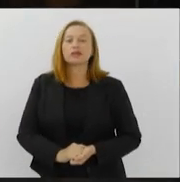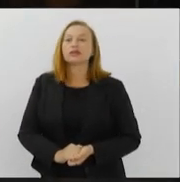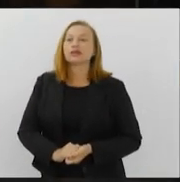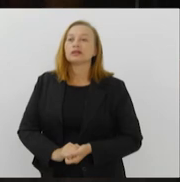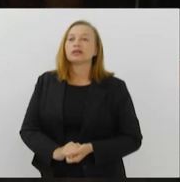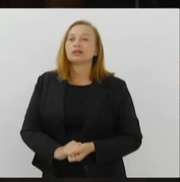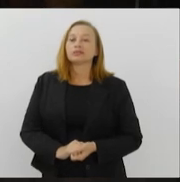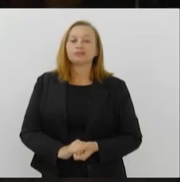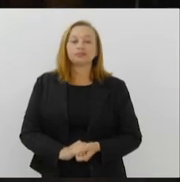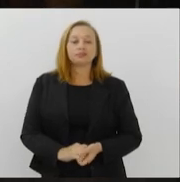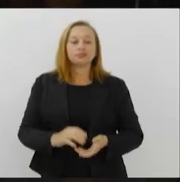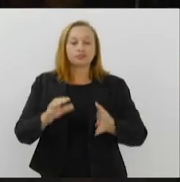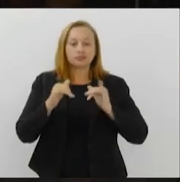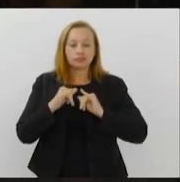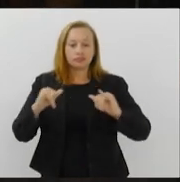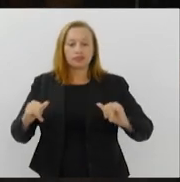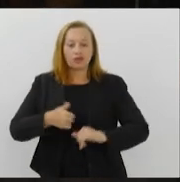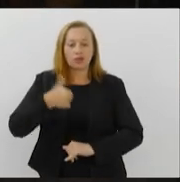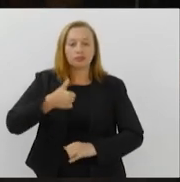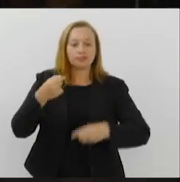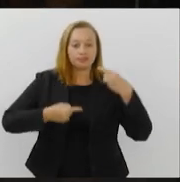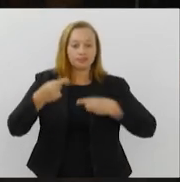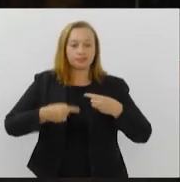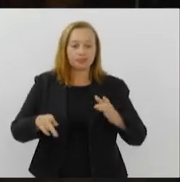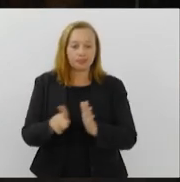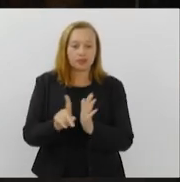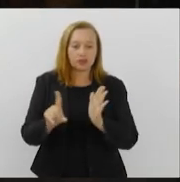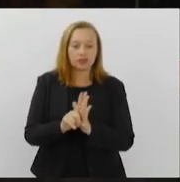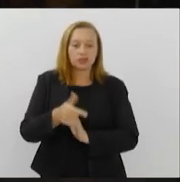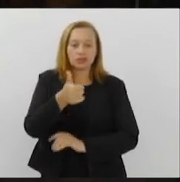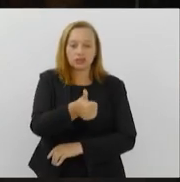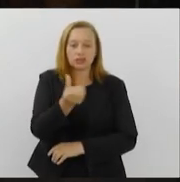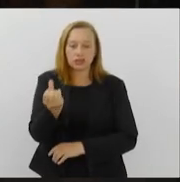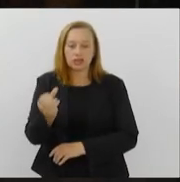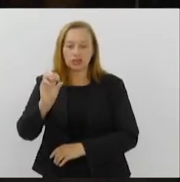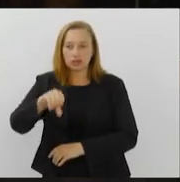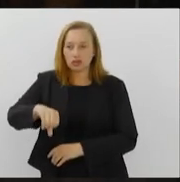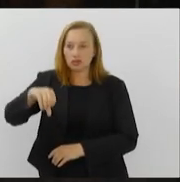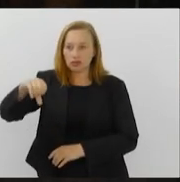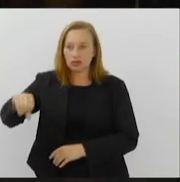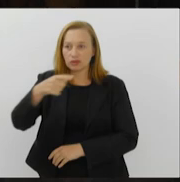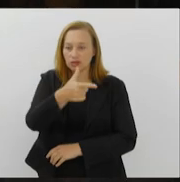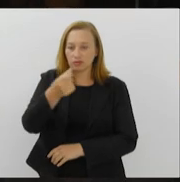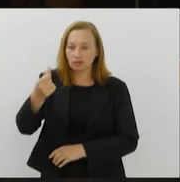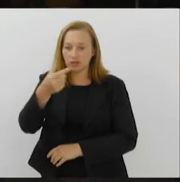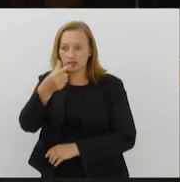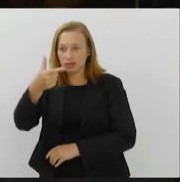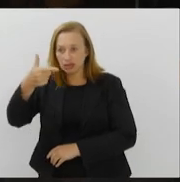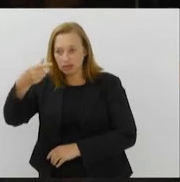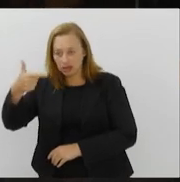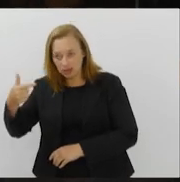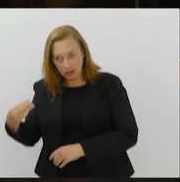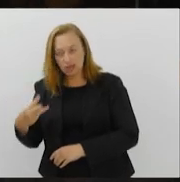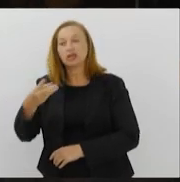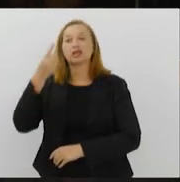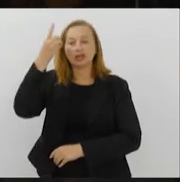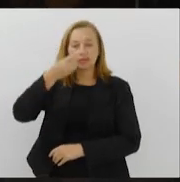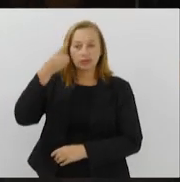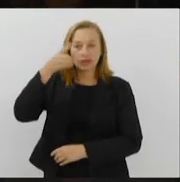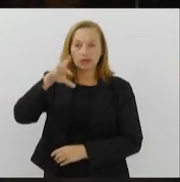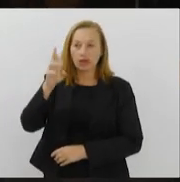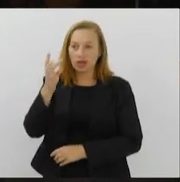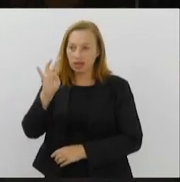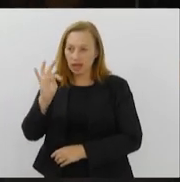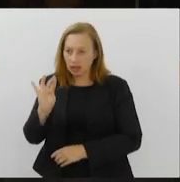Consignado. Anuncio, em primeira discussão, o projeto de lei número 1699 de 23, de autoria do deputado Renato Machado, que altera a